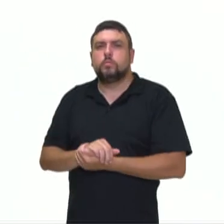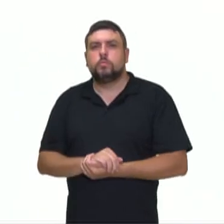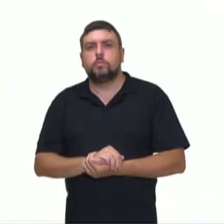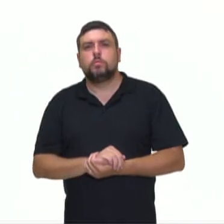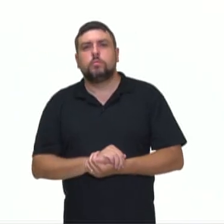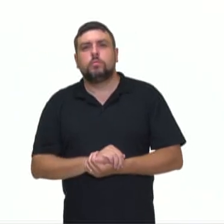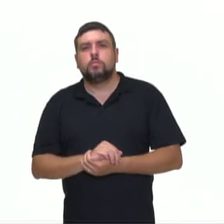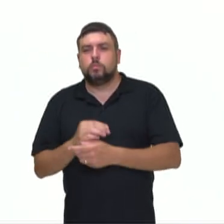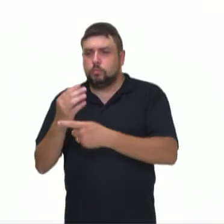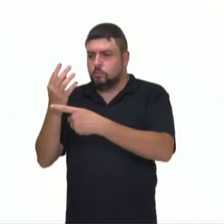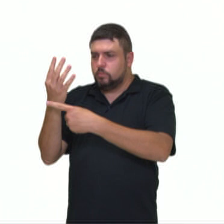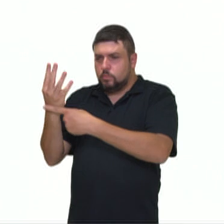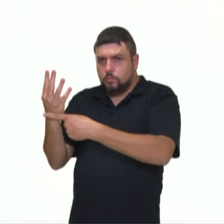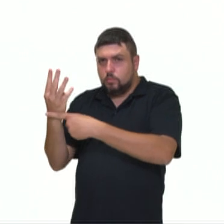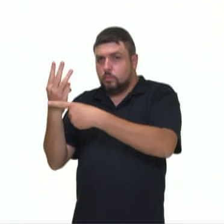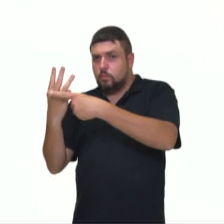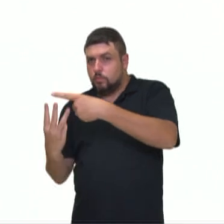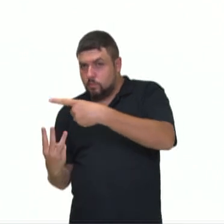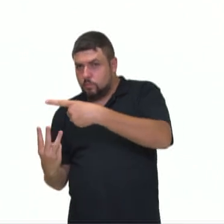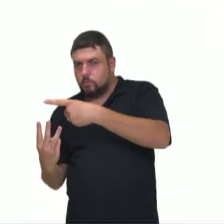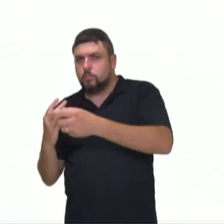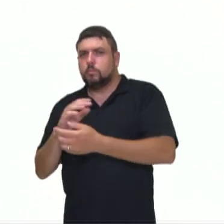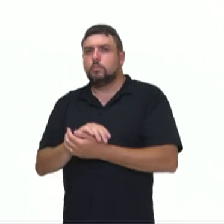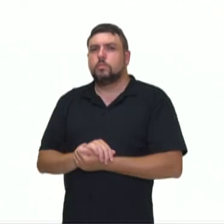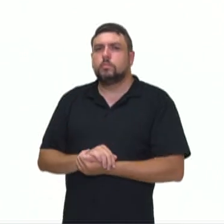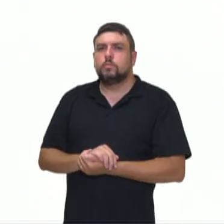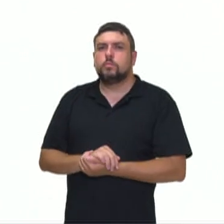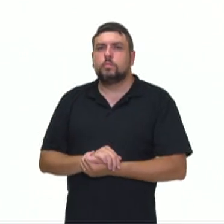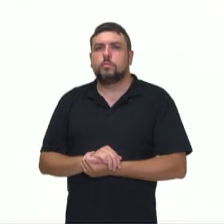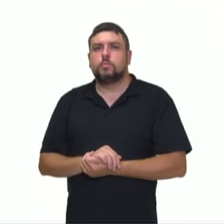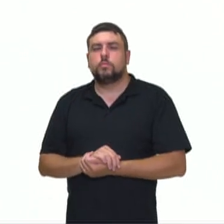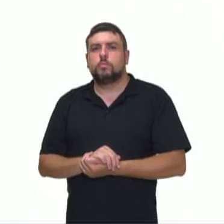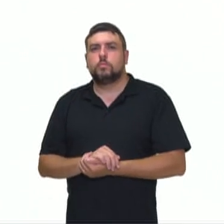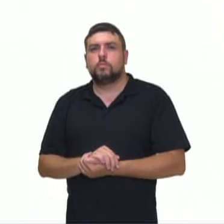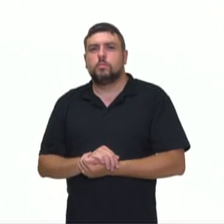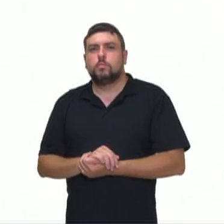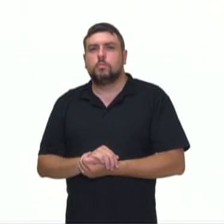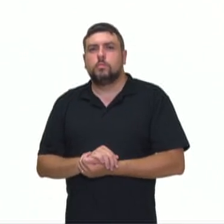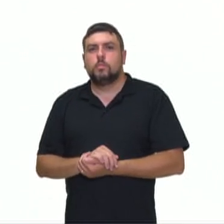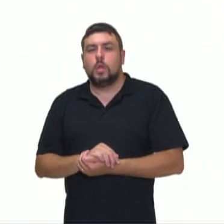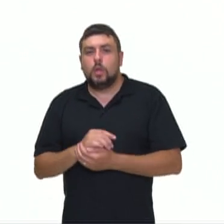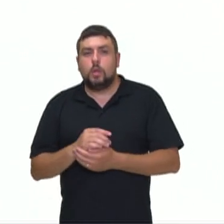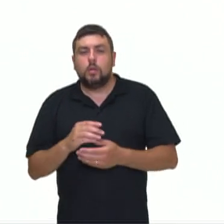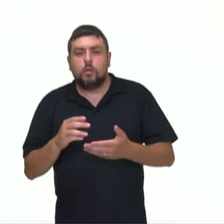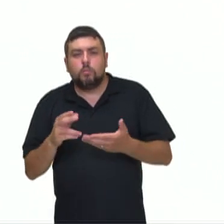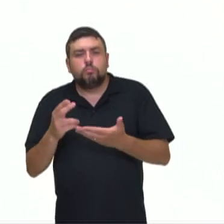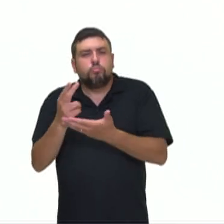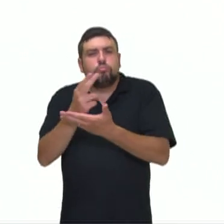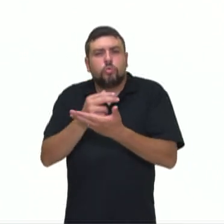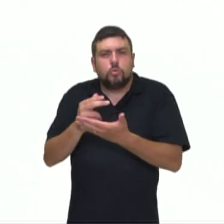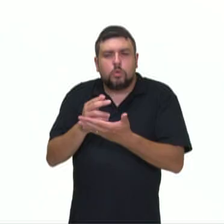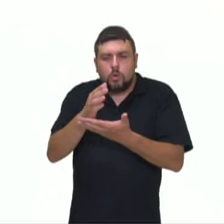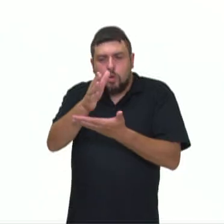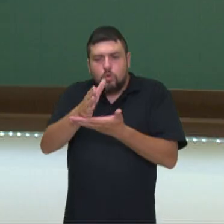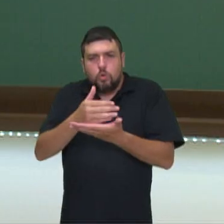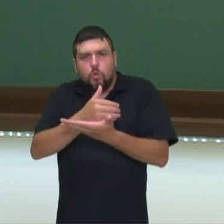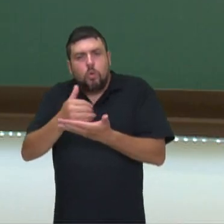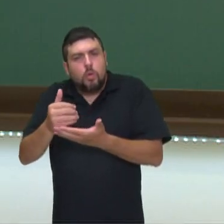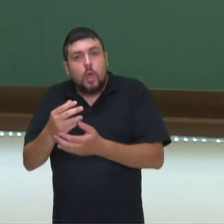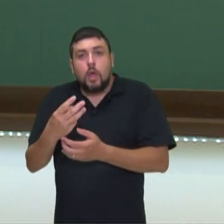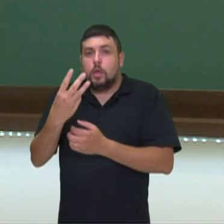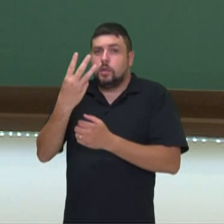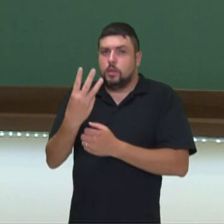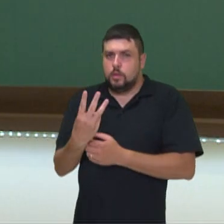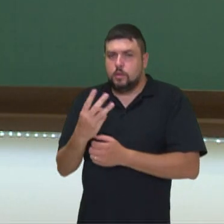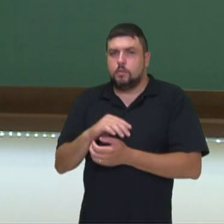é igual a 4/3. Resumindo, 2 pedaços de uma figura que foi dividida em 3, mais 2 pedaços